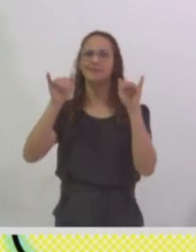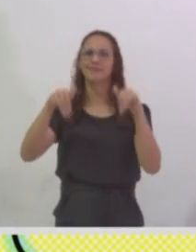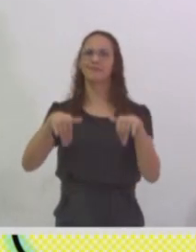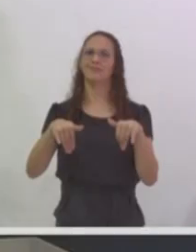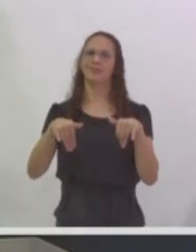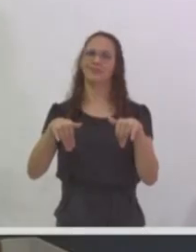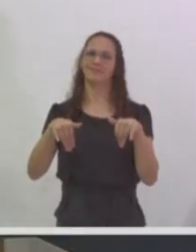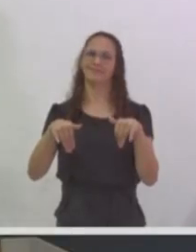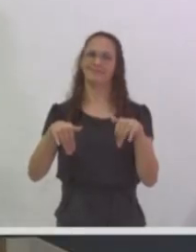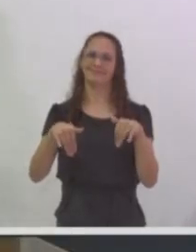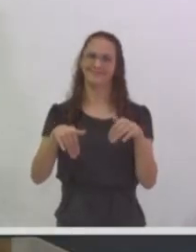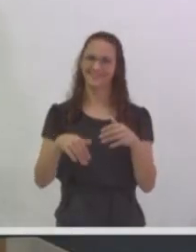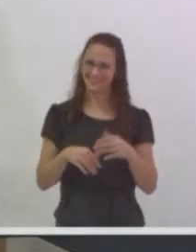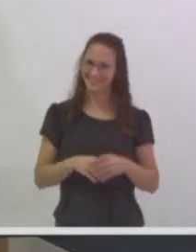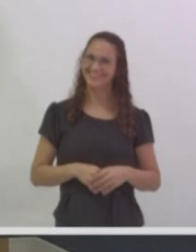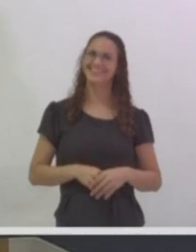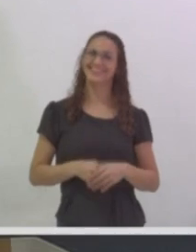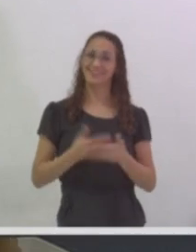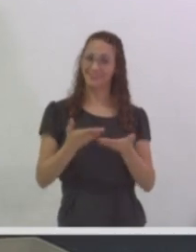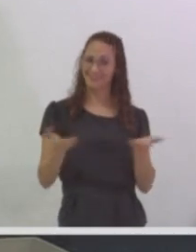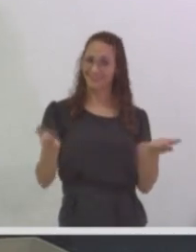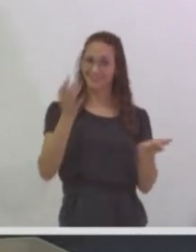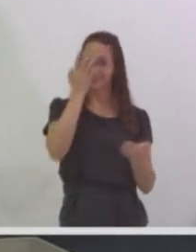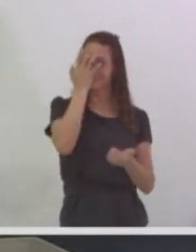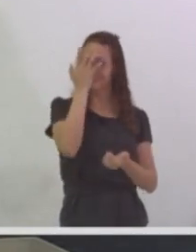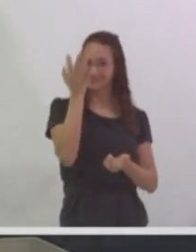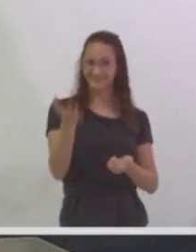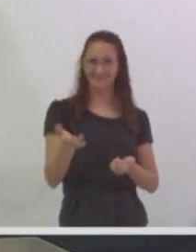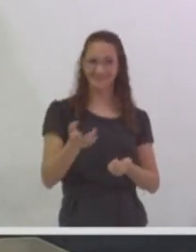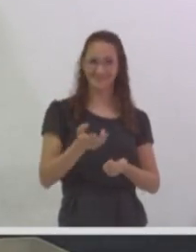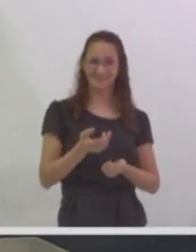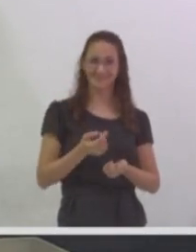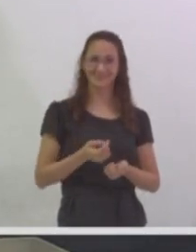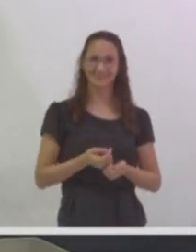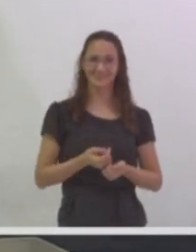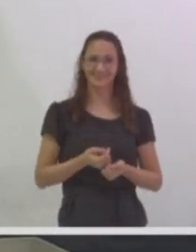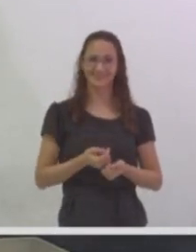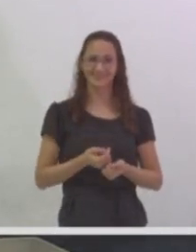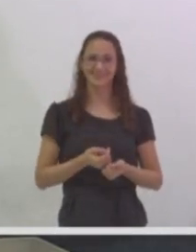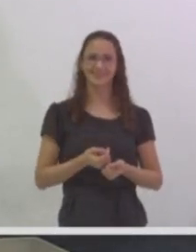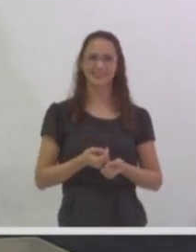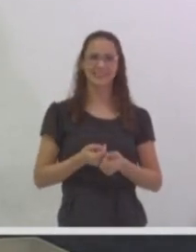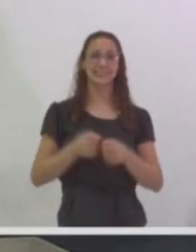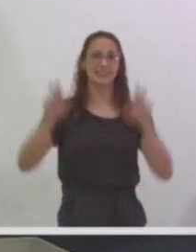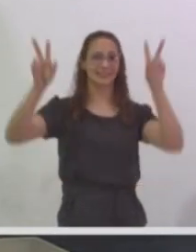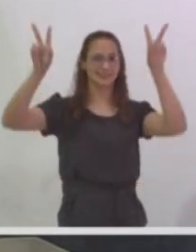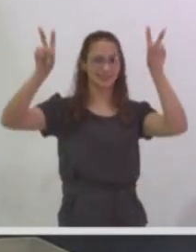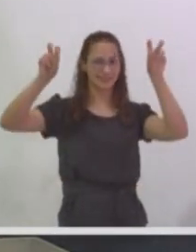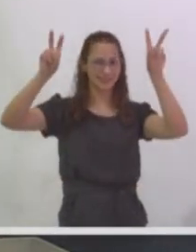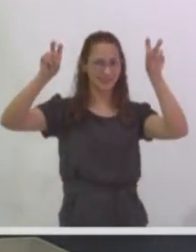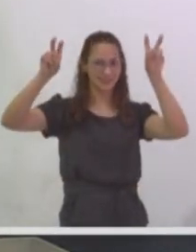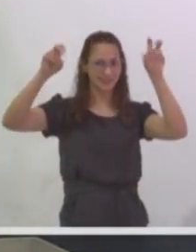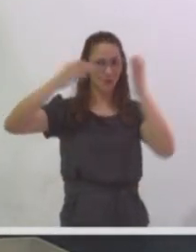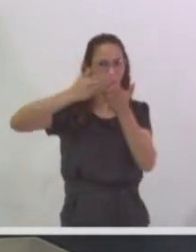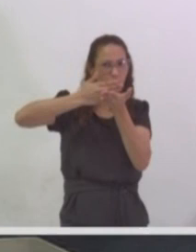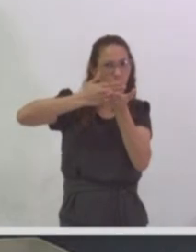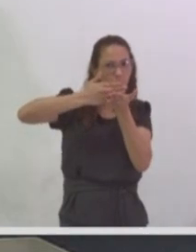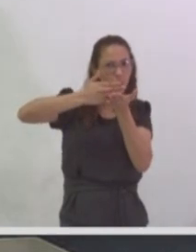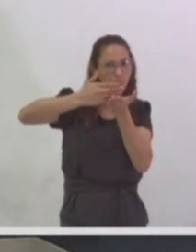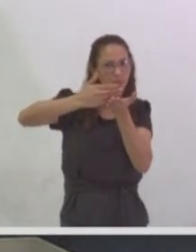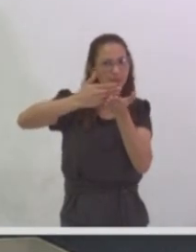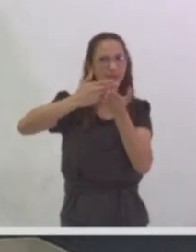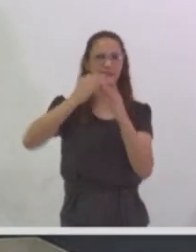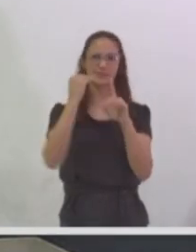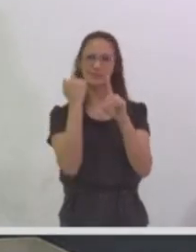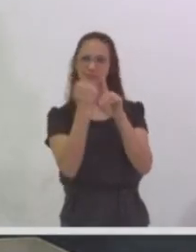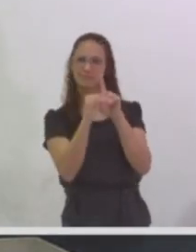Vem aqui comigo, ó. Viu como foi fácil? Tem o título, o início da história, o meio